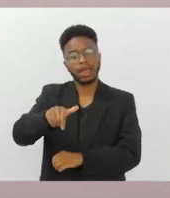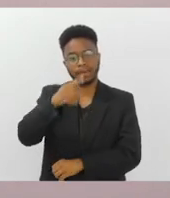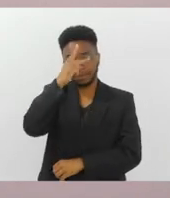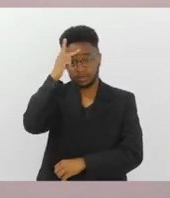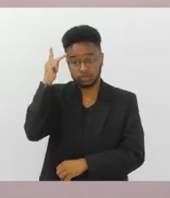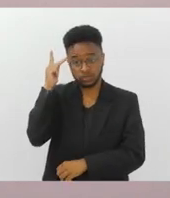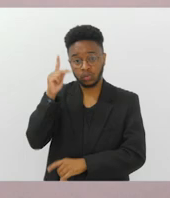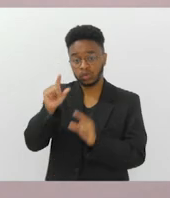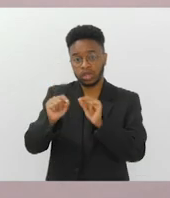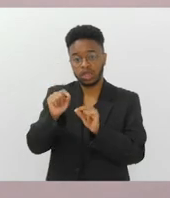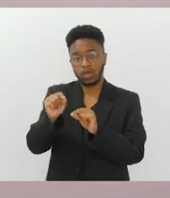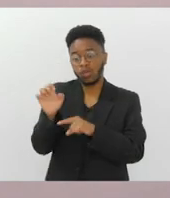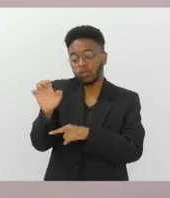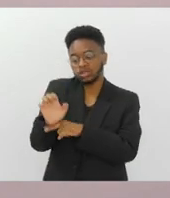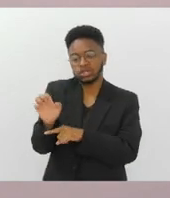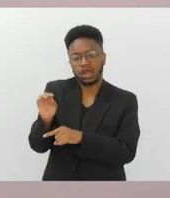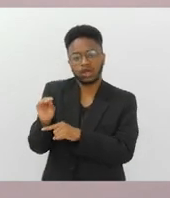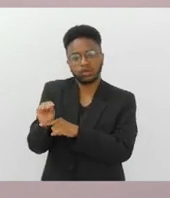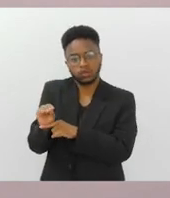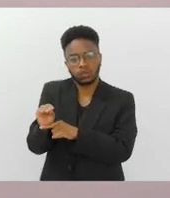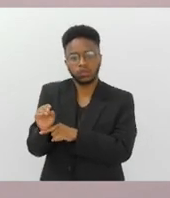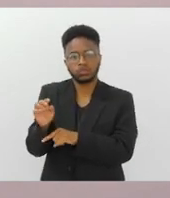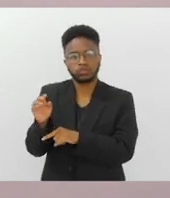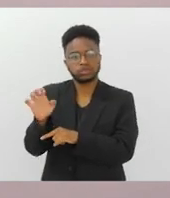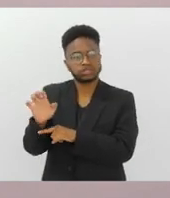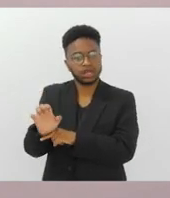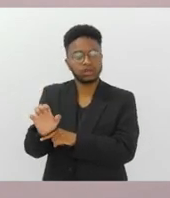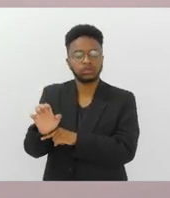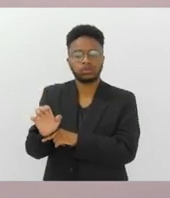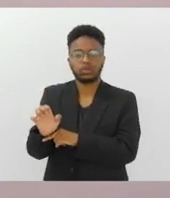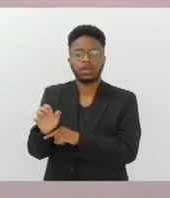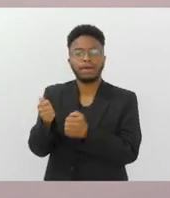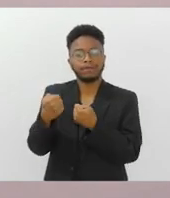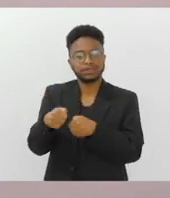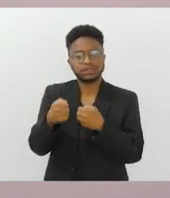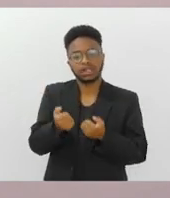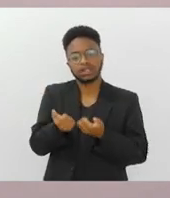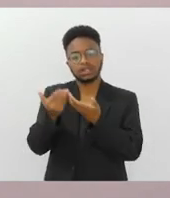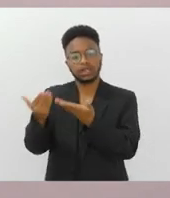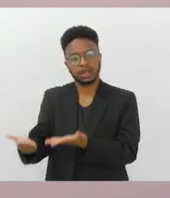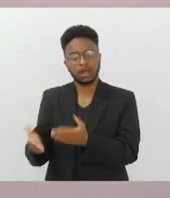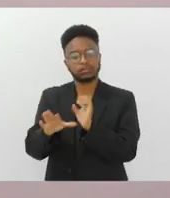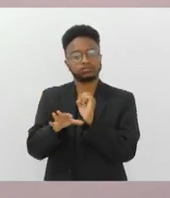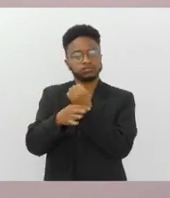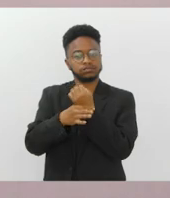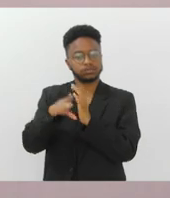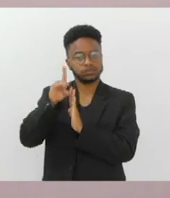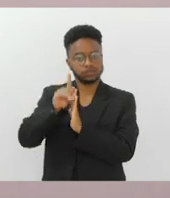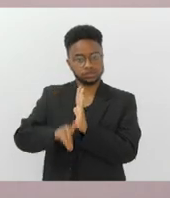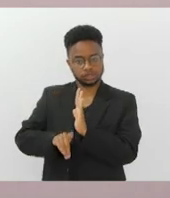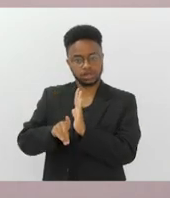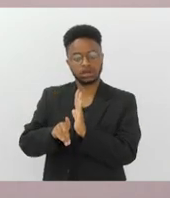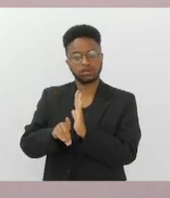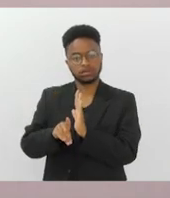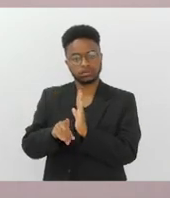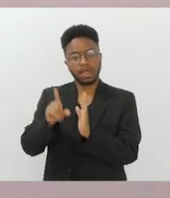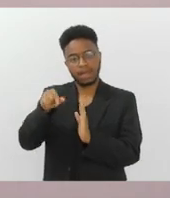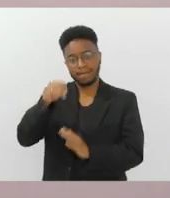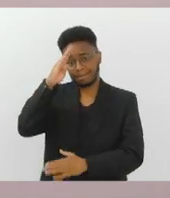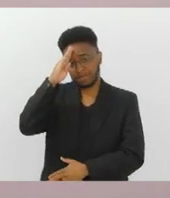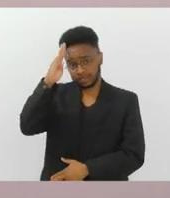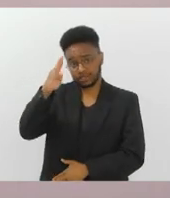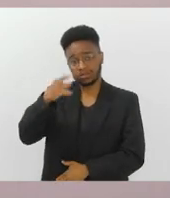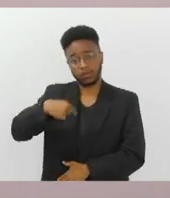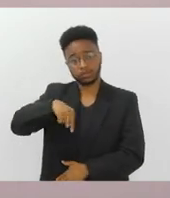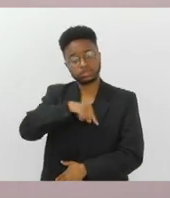a guarda do Estado e que o Estado deve prover todas as garantias de direitos. Isso é central para que a gente